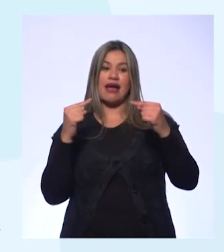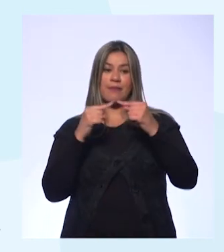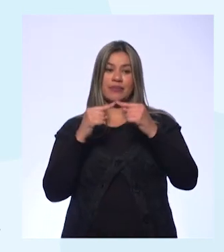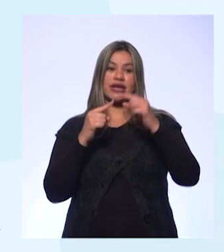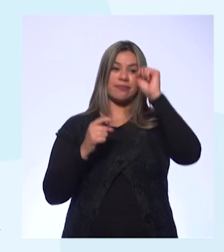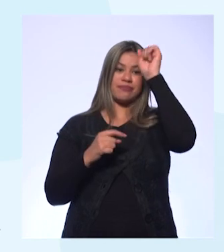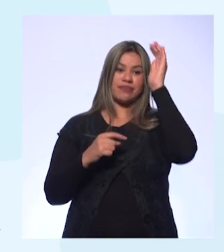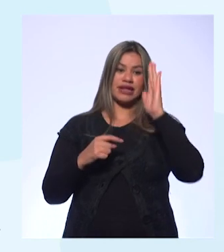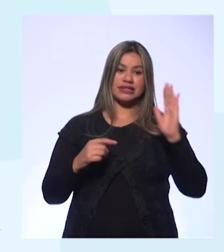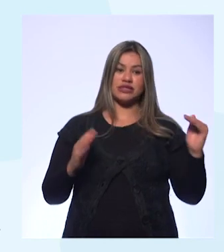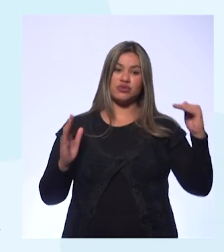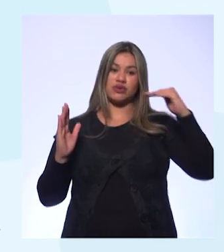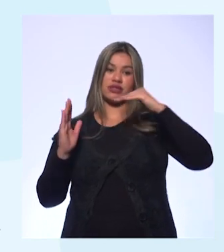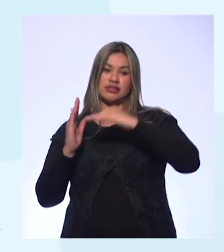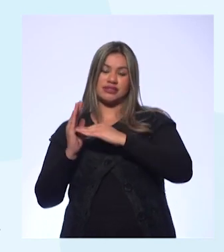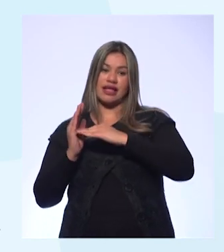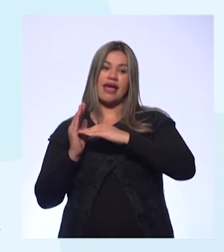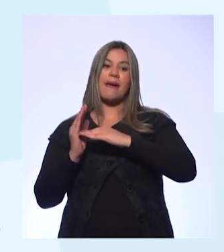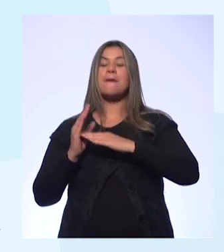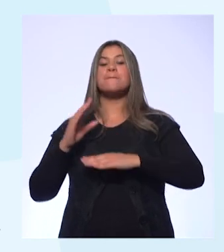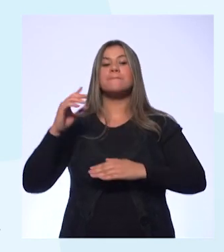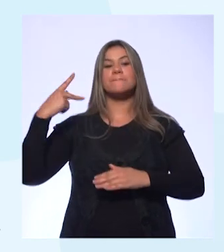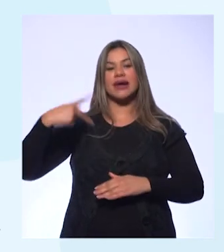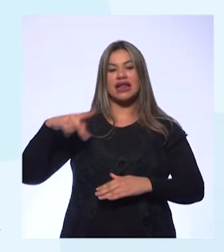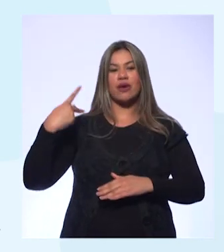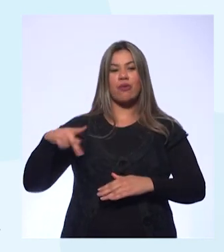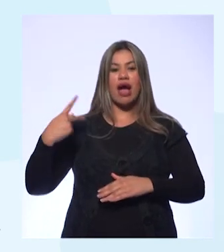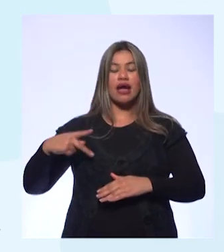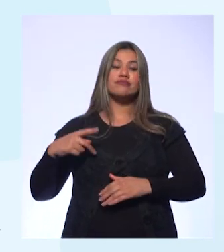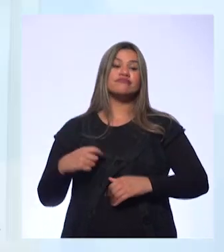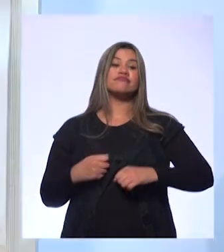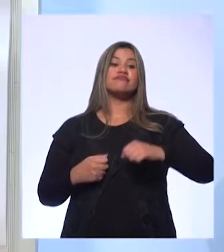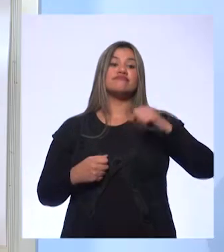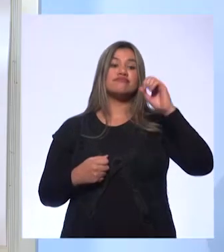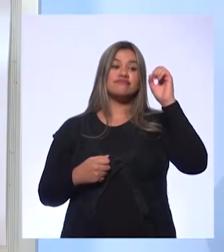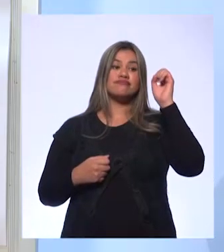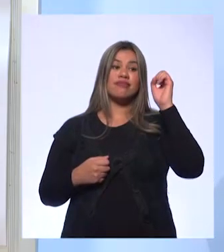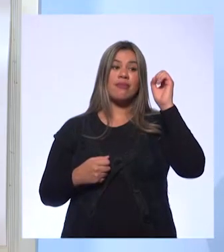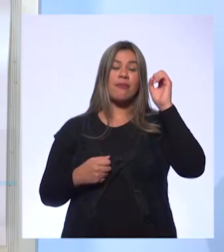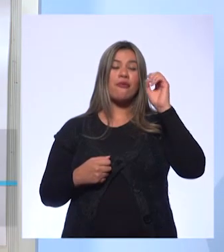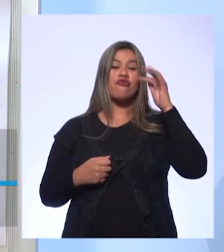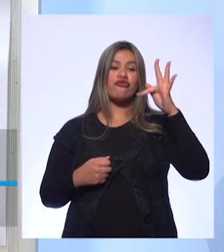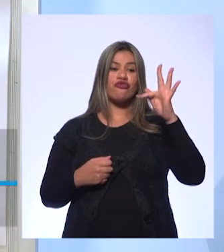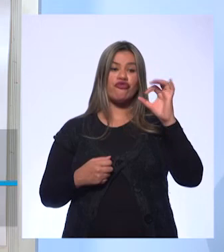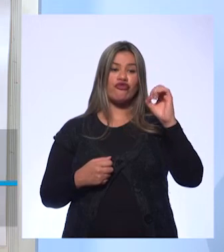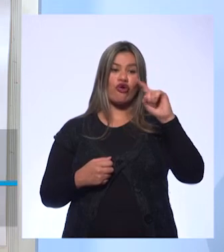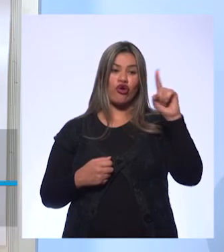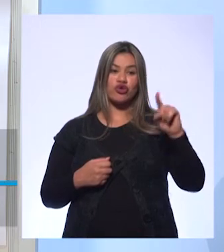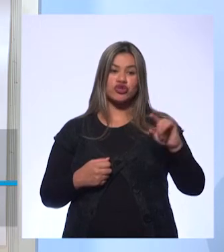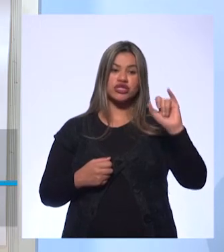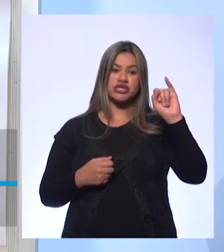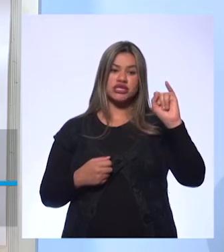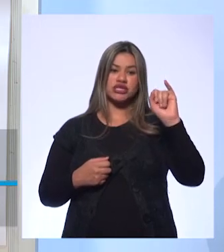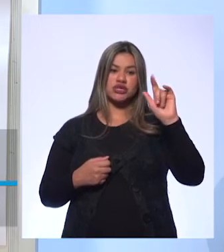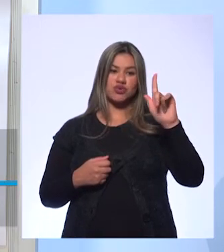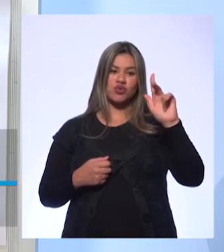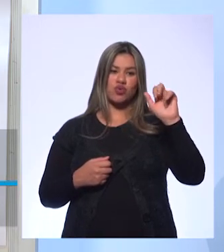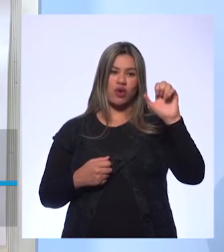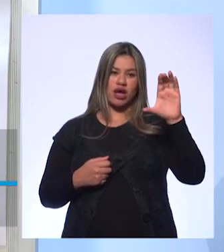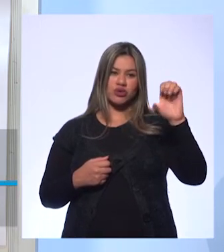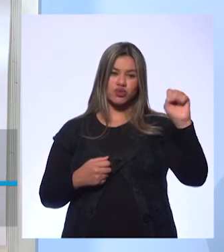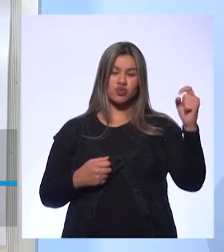Foz do Iguaçu e o Paraguai EA Cidade de Leste né ela foi construída aí nos anos 60 por volta dos anos